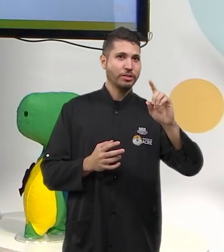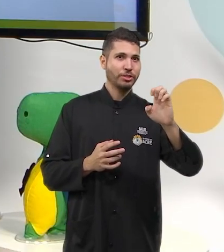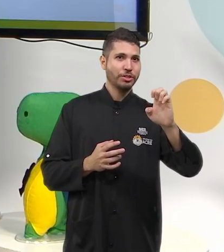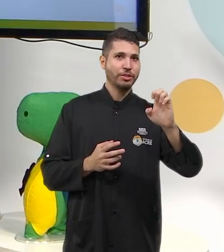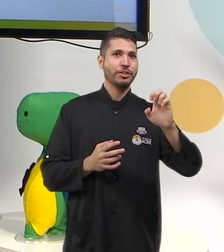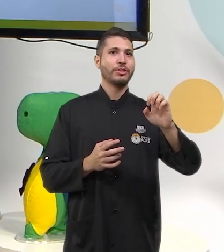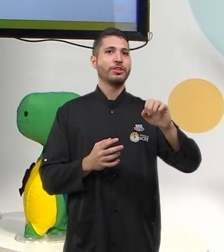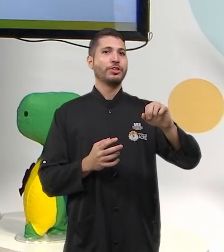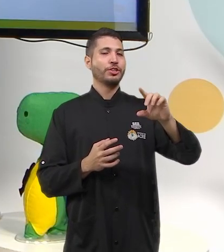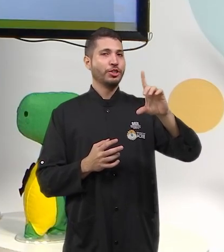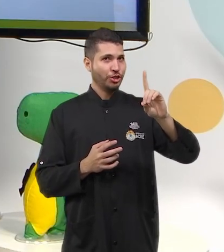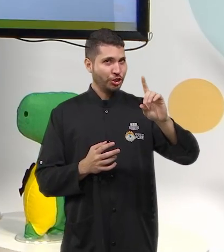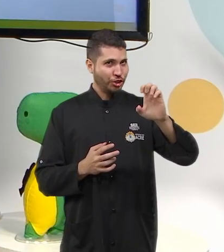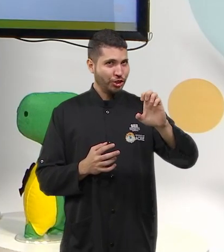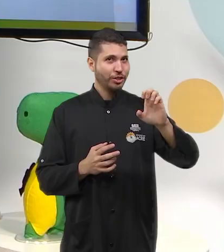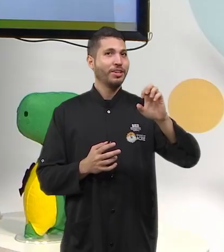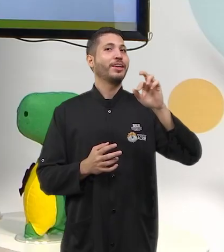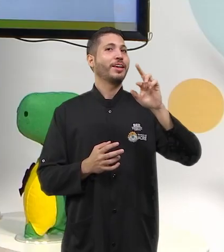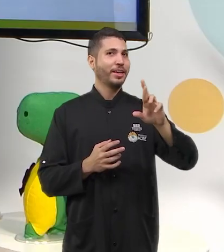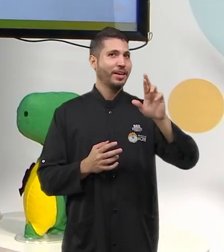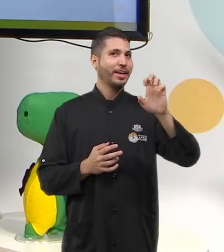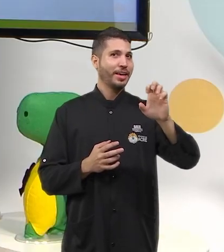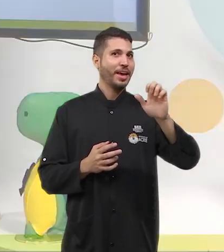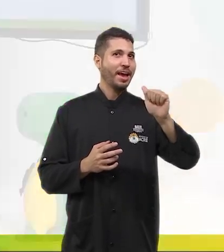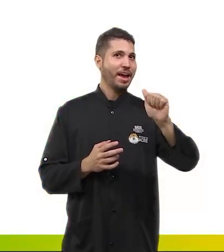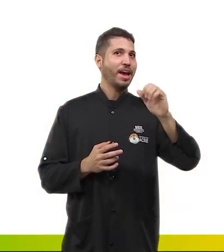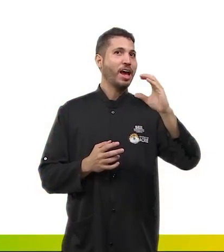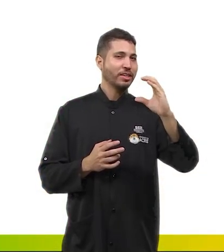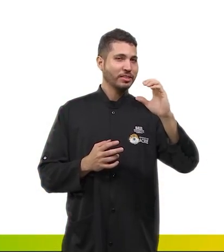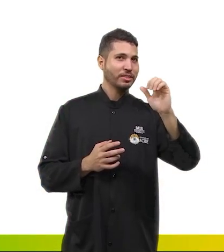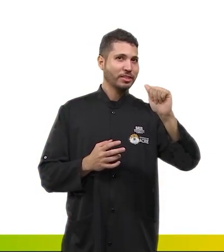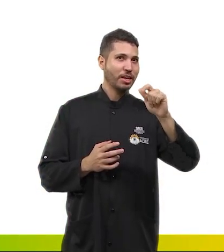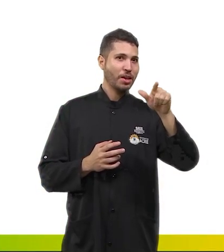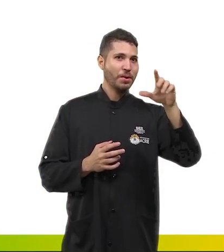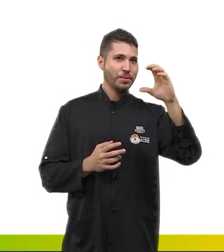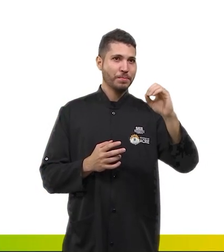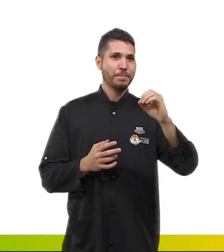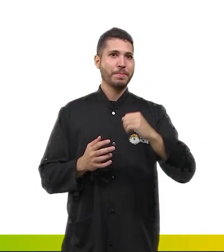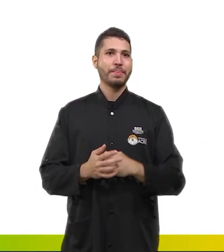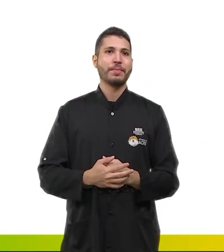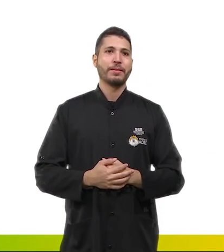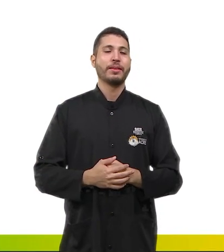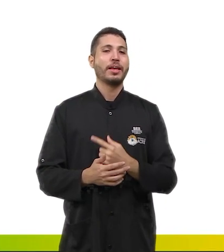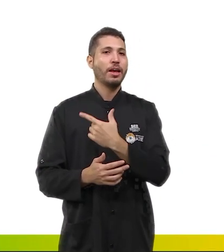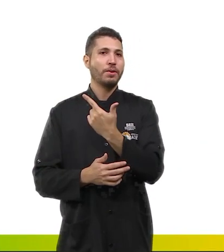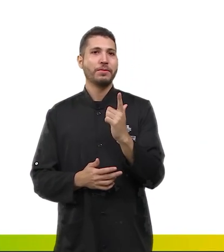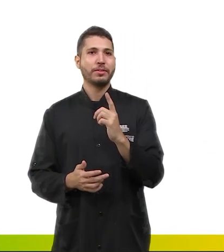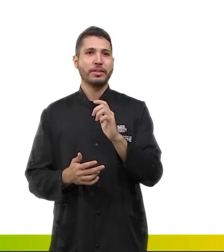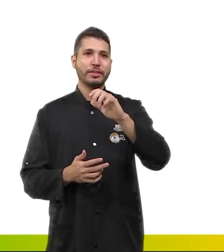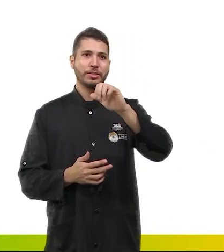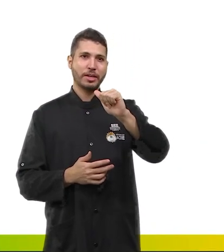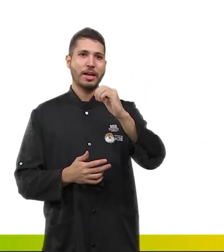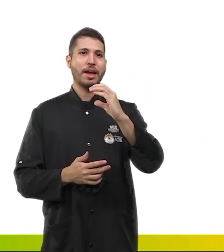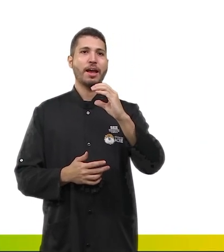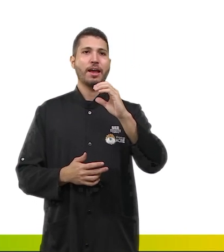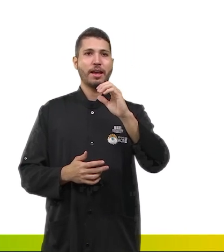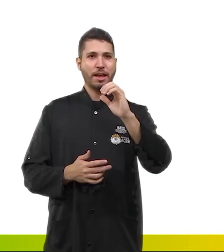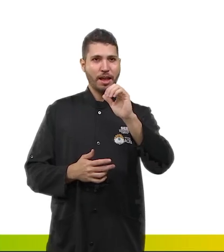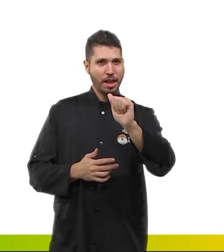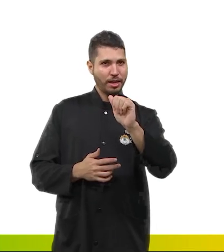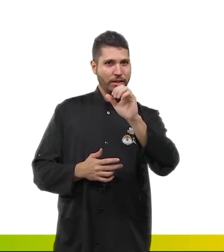mais rápida assim que o estímulo é dado. Temos a de velocidade de ação na capacidade de realizar um movimento